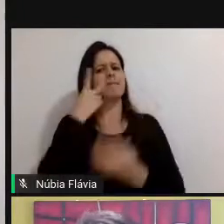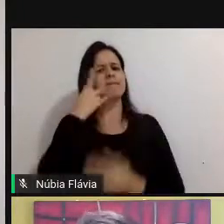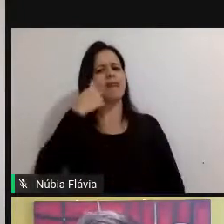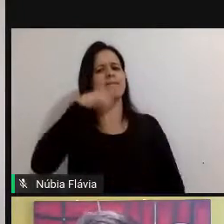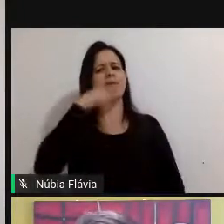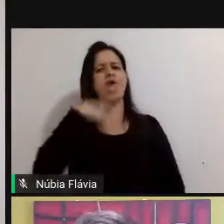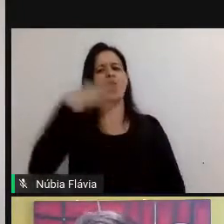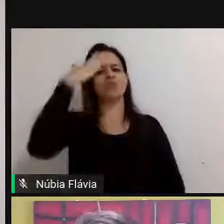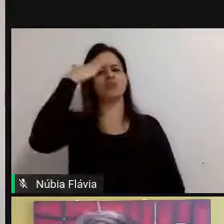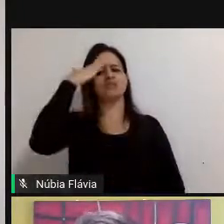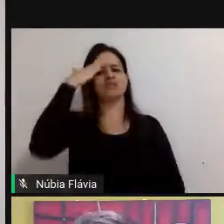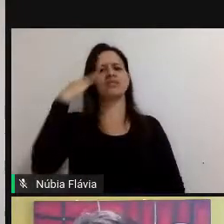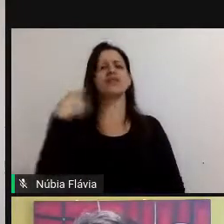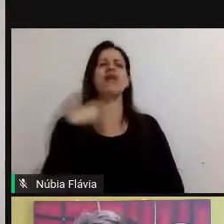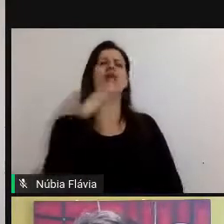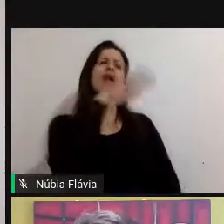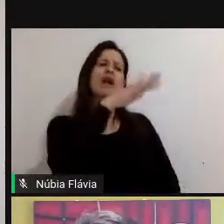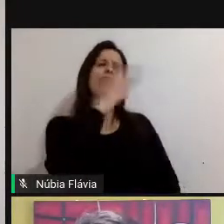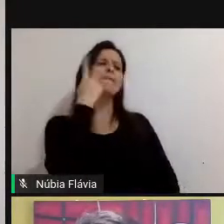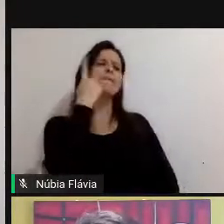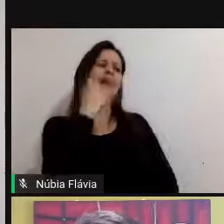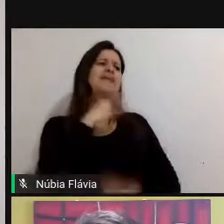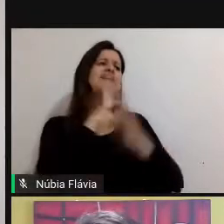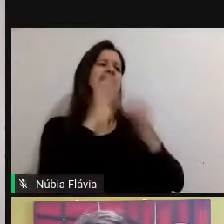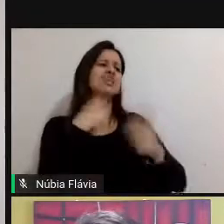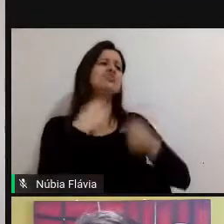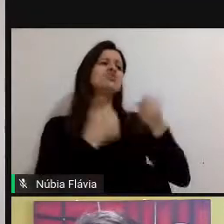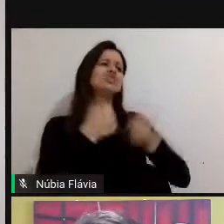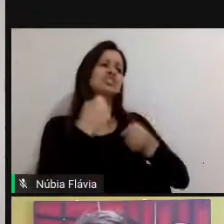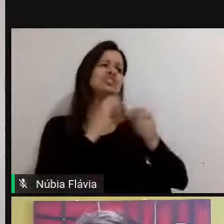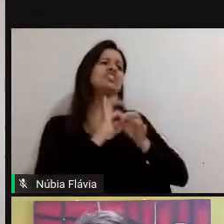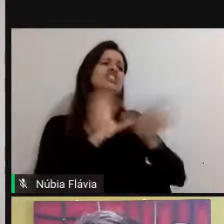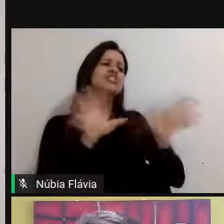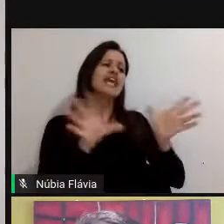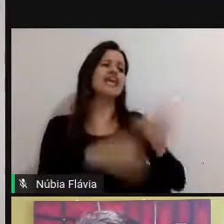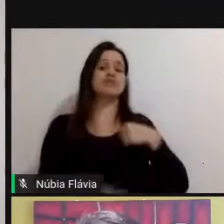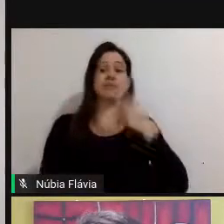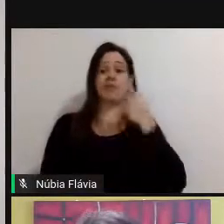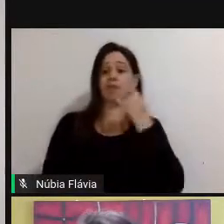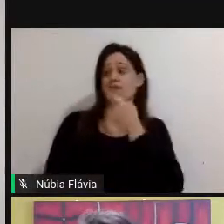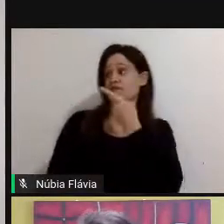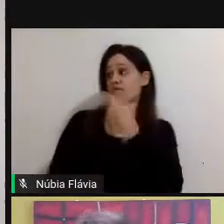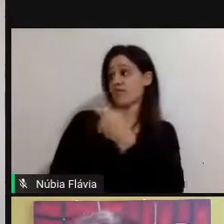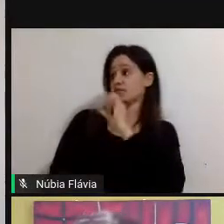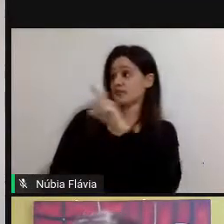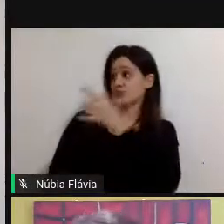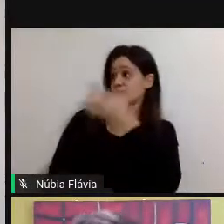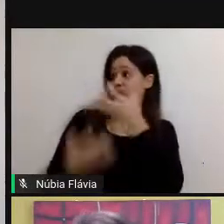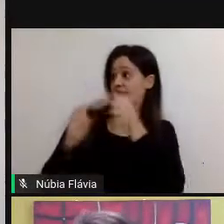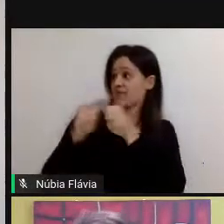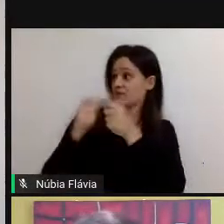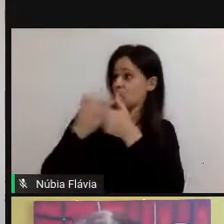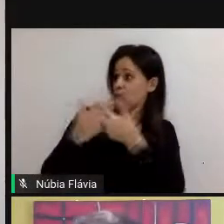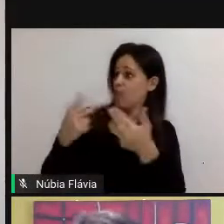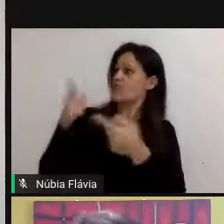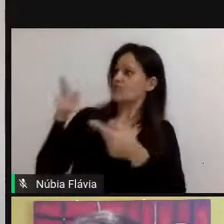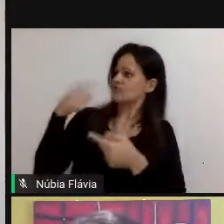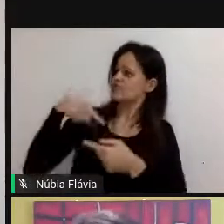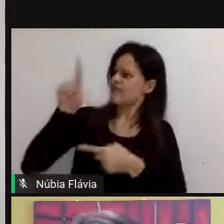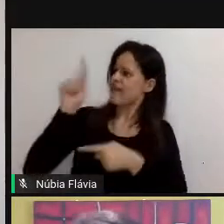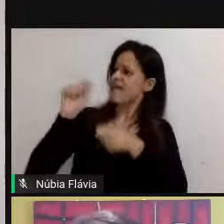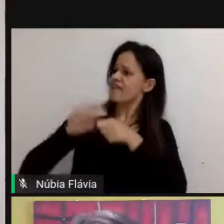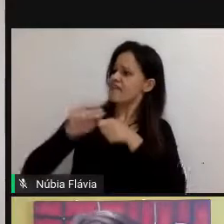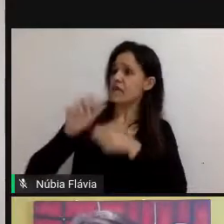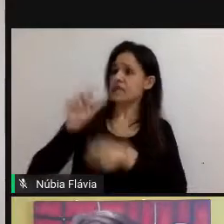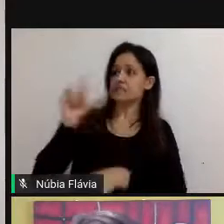assim, ô pai, deixa eu dirigir? E meu pai sempre foi o tipo de pessoa que ele falava assim, Dani, se você quer fazer alguma coisa, você vai e faz. Se não